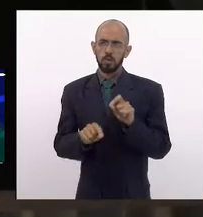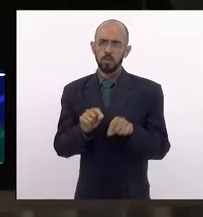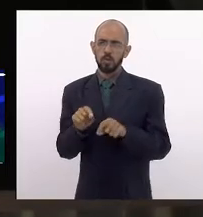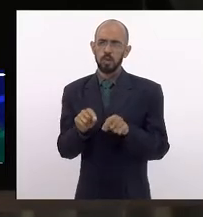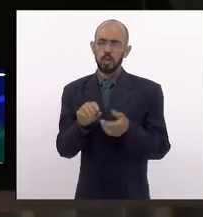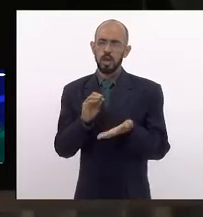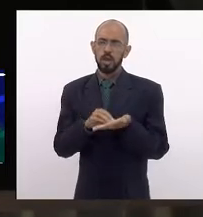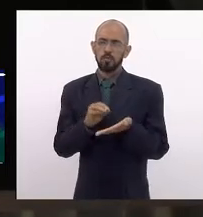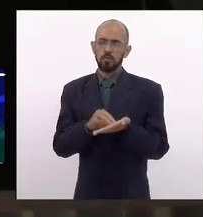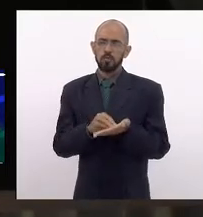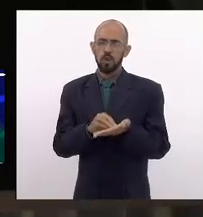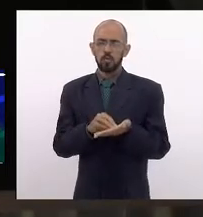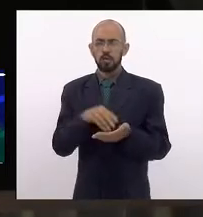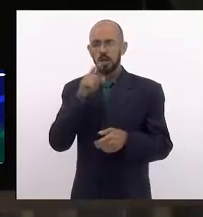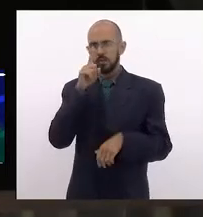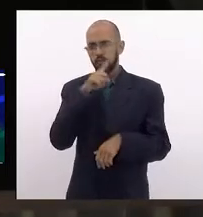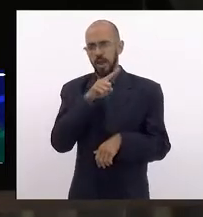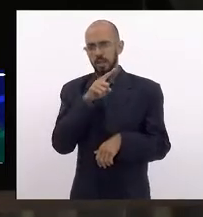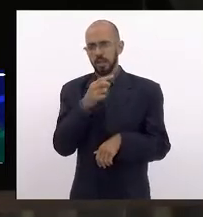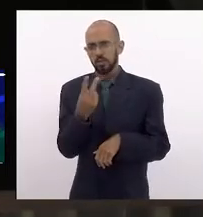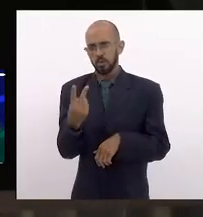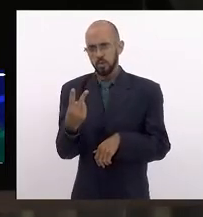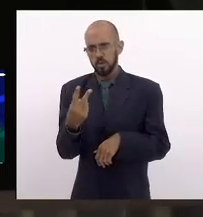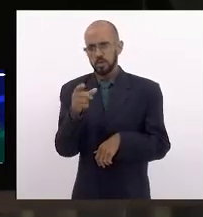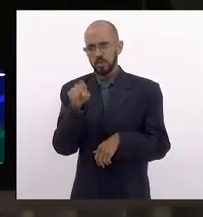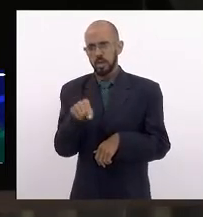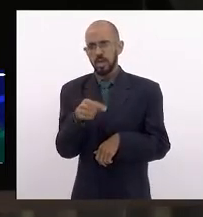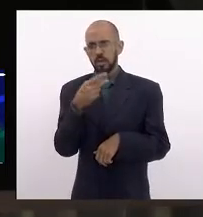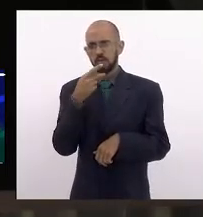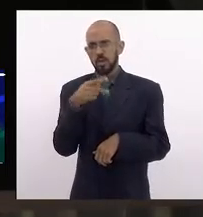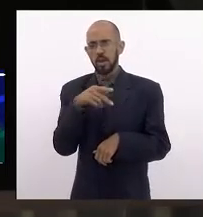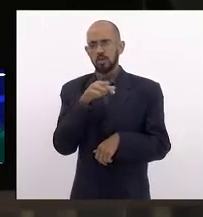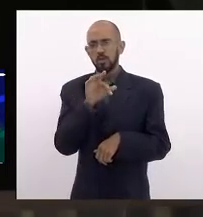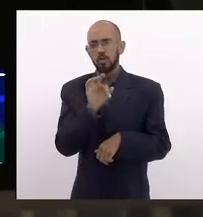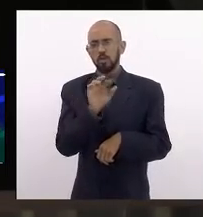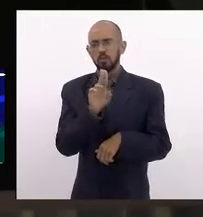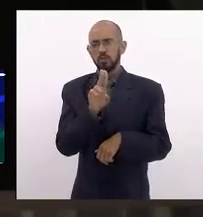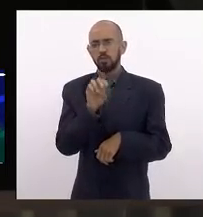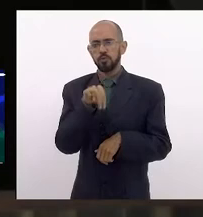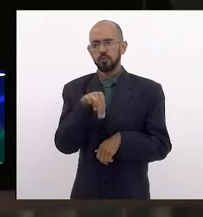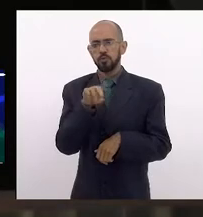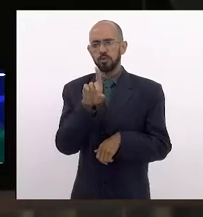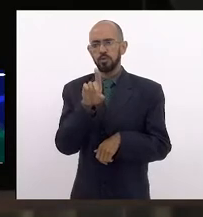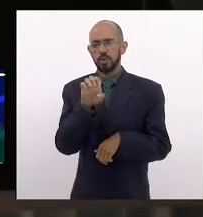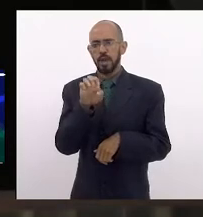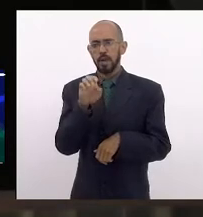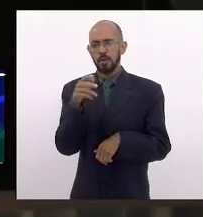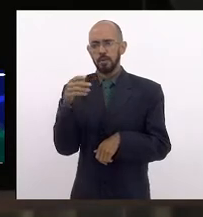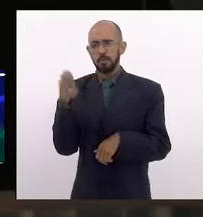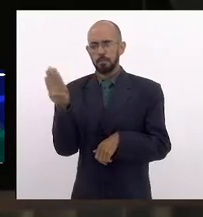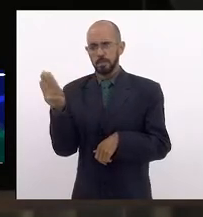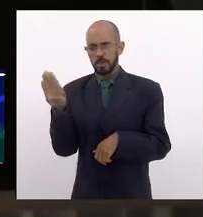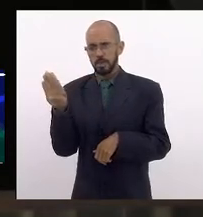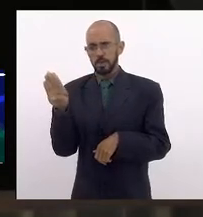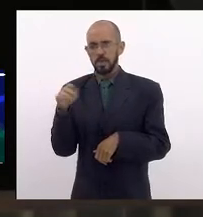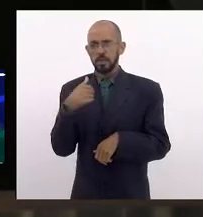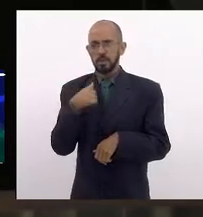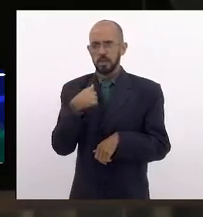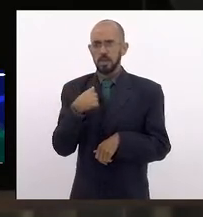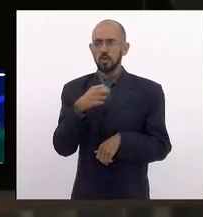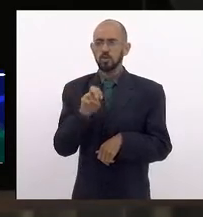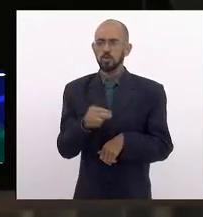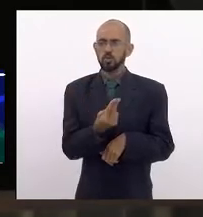irregularidade o número dois é aquela que fala do fundeb e eu que sou do PDT é um partido que